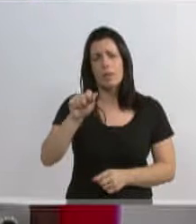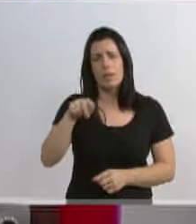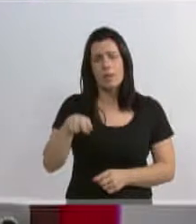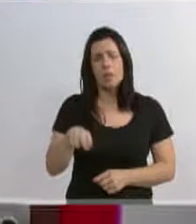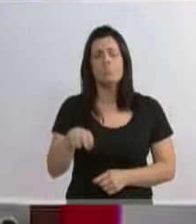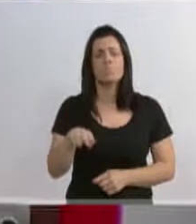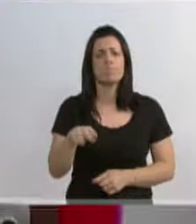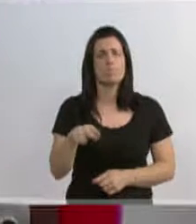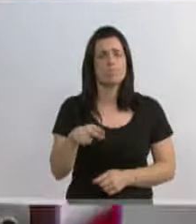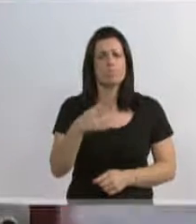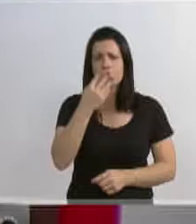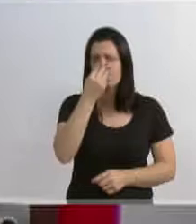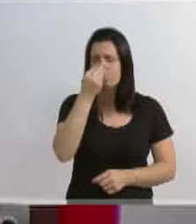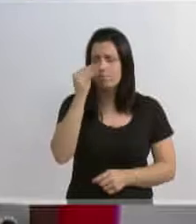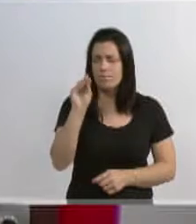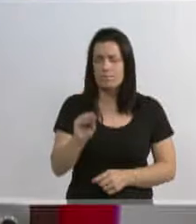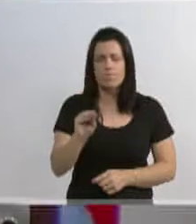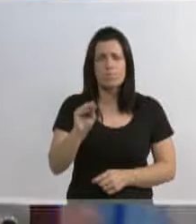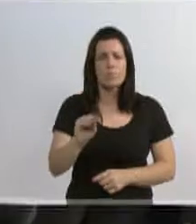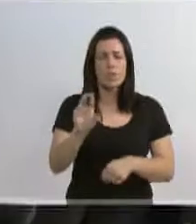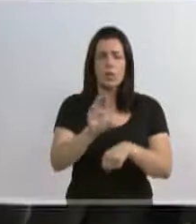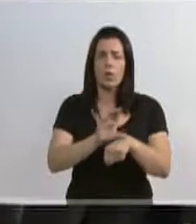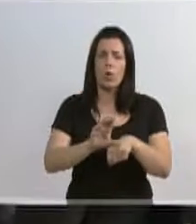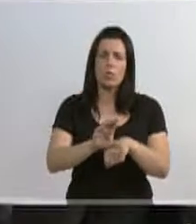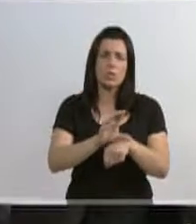se deixa de fora deste conselho.